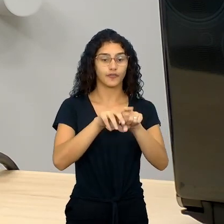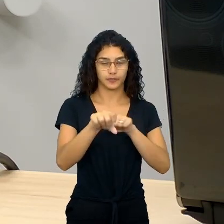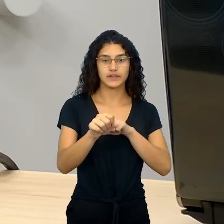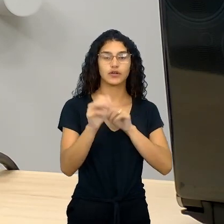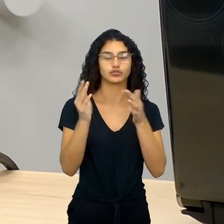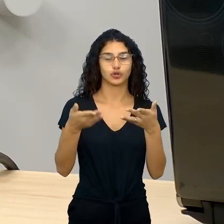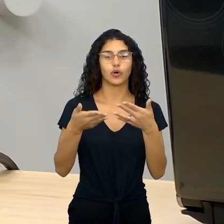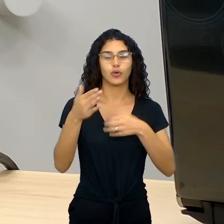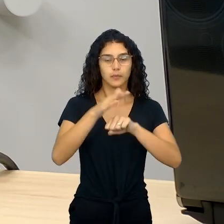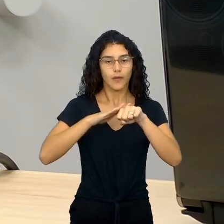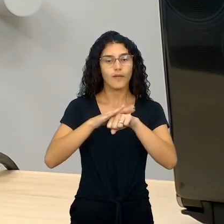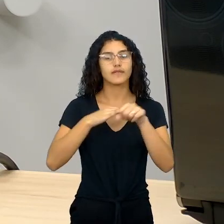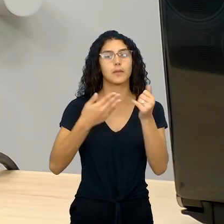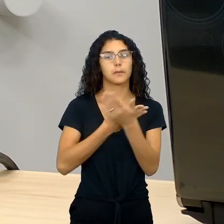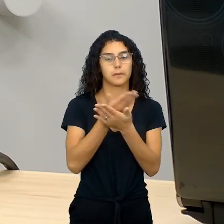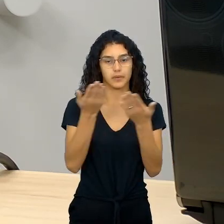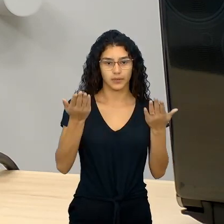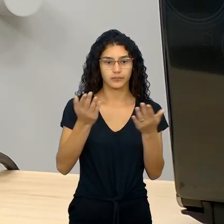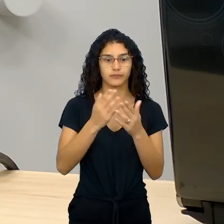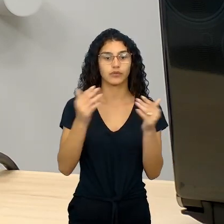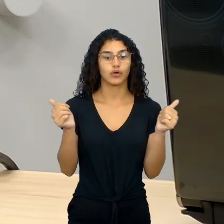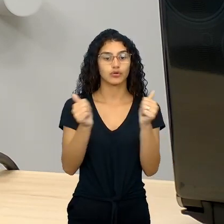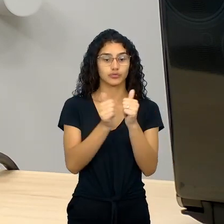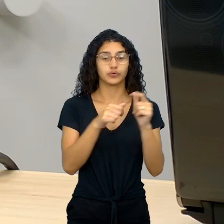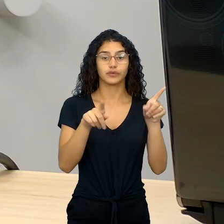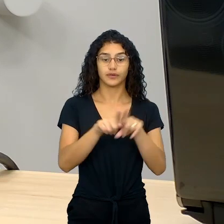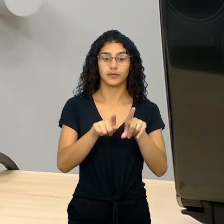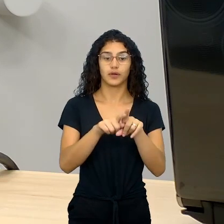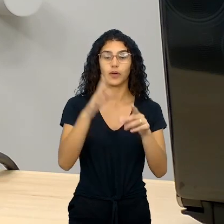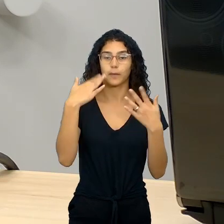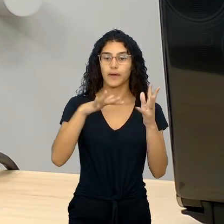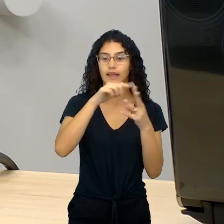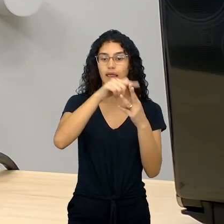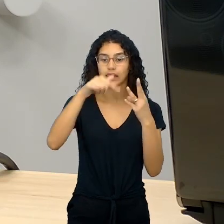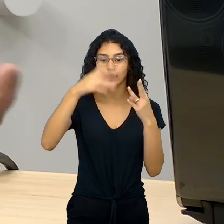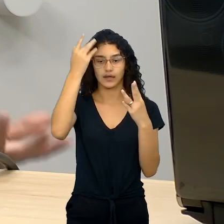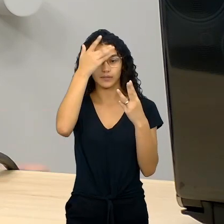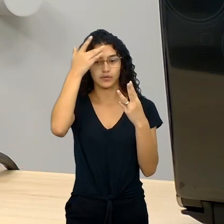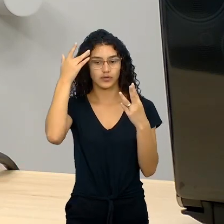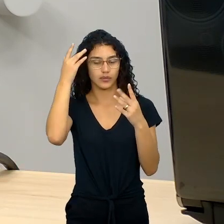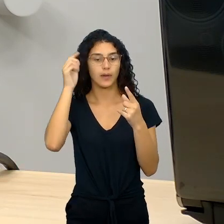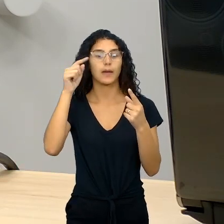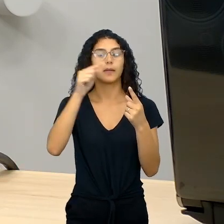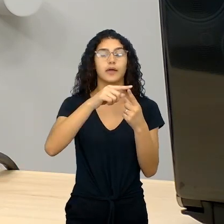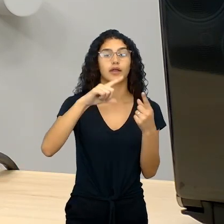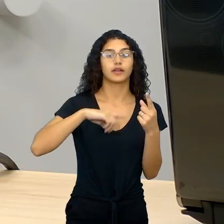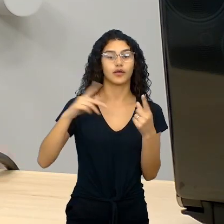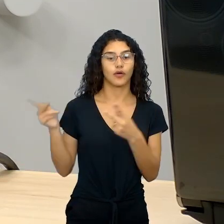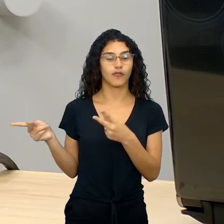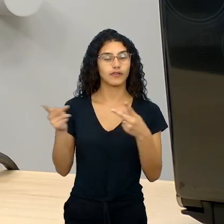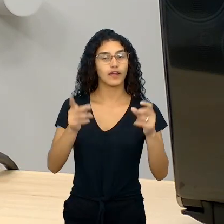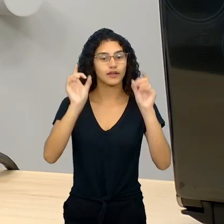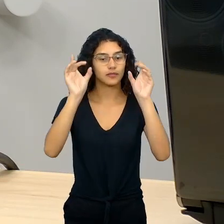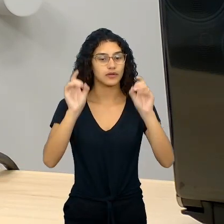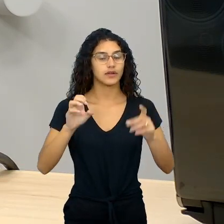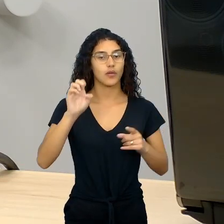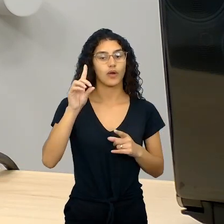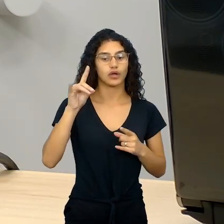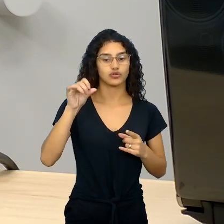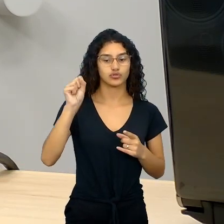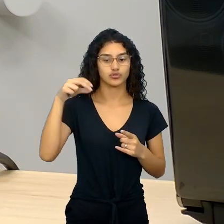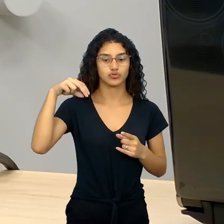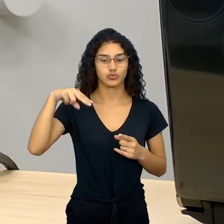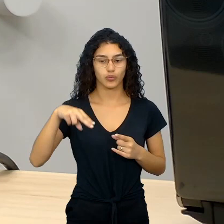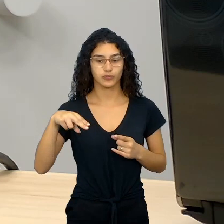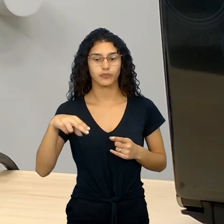né, esse diálogo aí para vocês, em conjunto com mais três pessoas, né? Primeiro nós temos o nosso convidado especial, o Edson